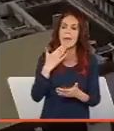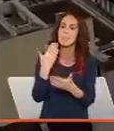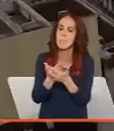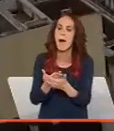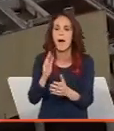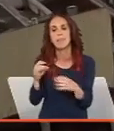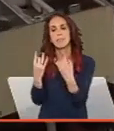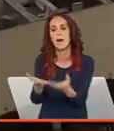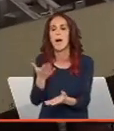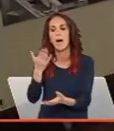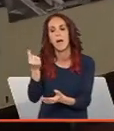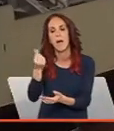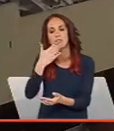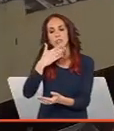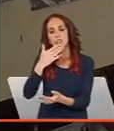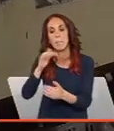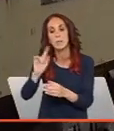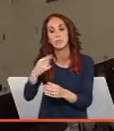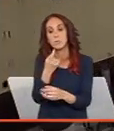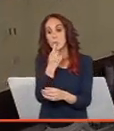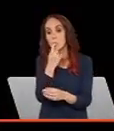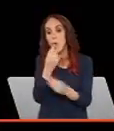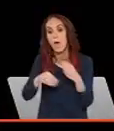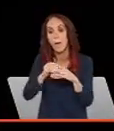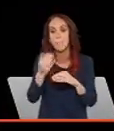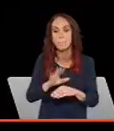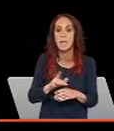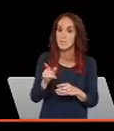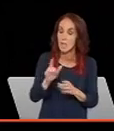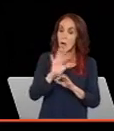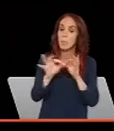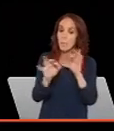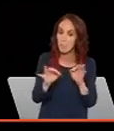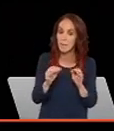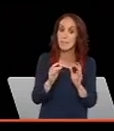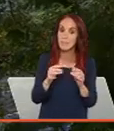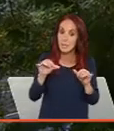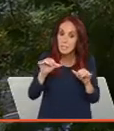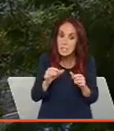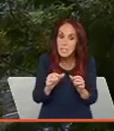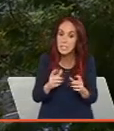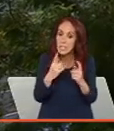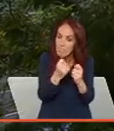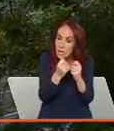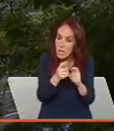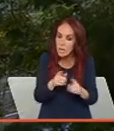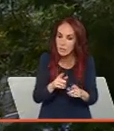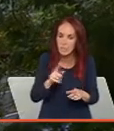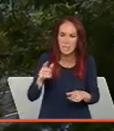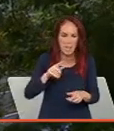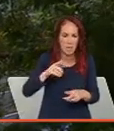crédito. Mas o crédito é um presente envenenado. Isto destruiu-me completamente.